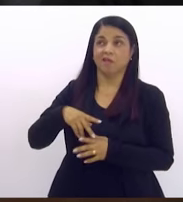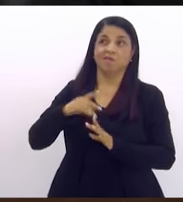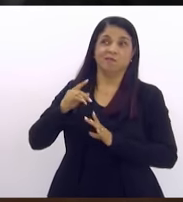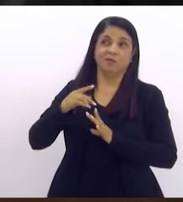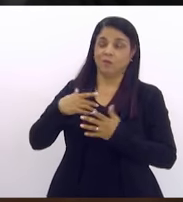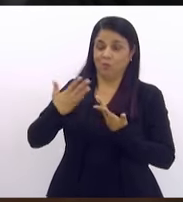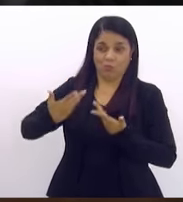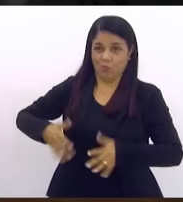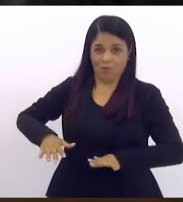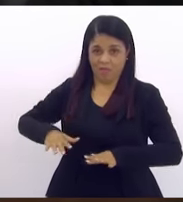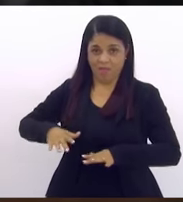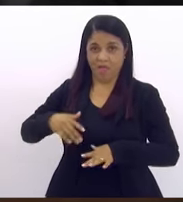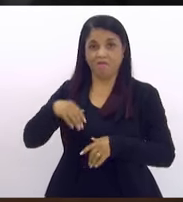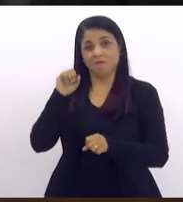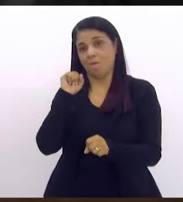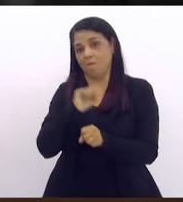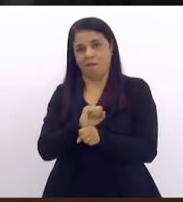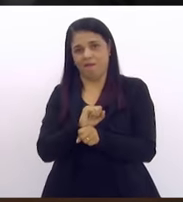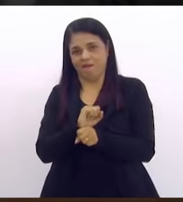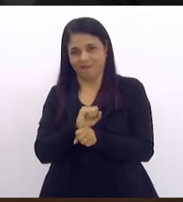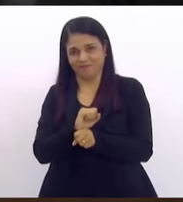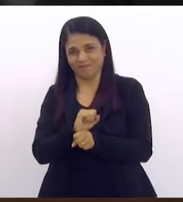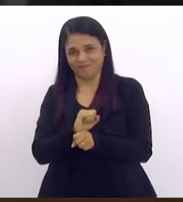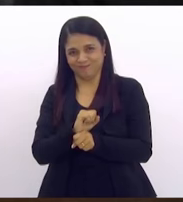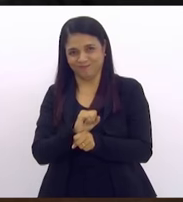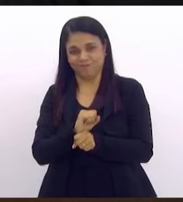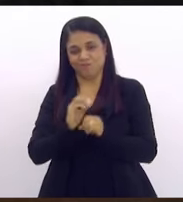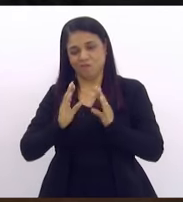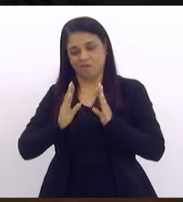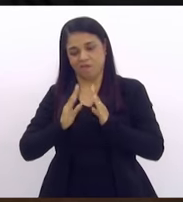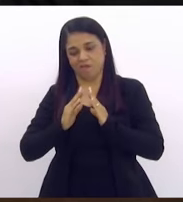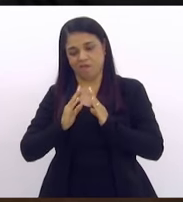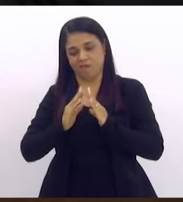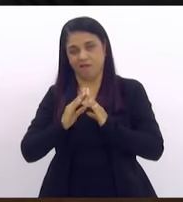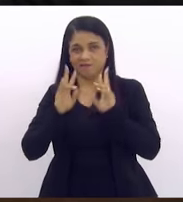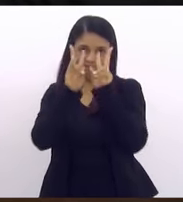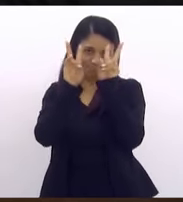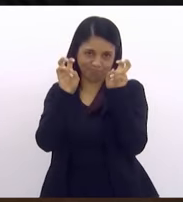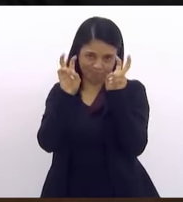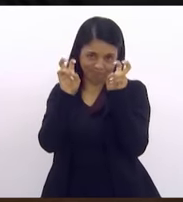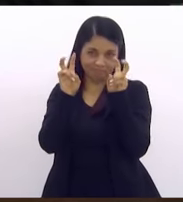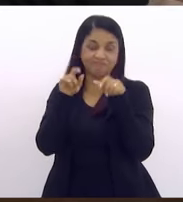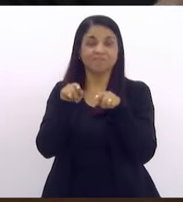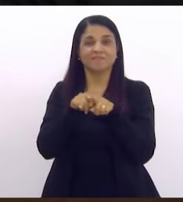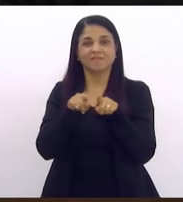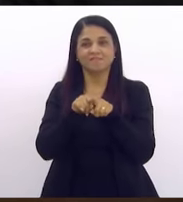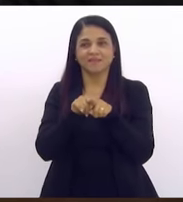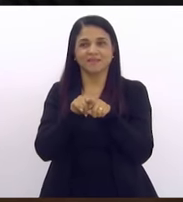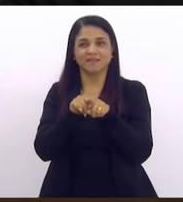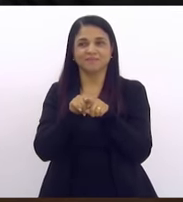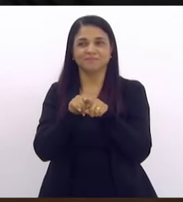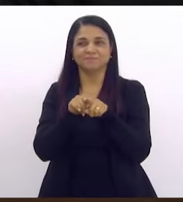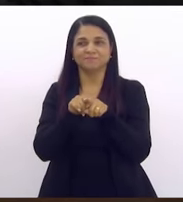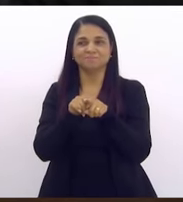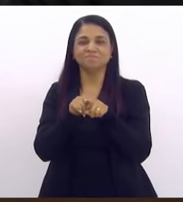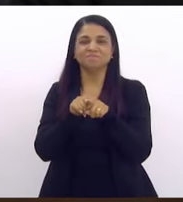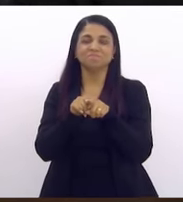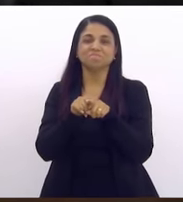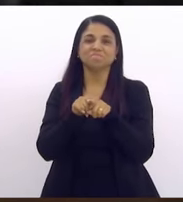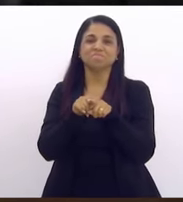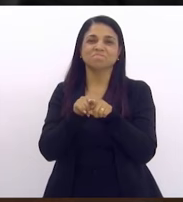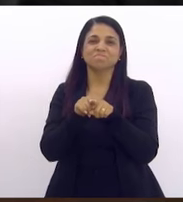estará de ficar parado nos aposentos entre aspas como a literalidade do termo parece